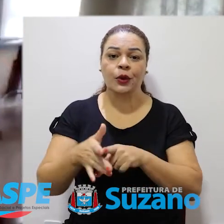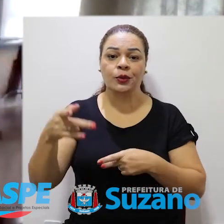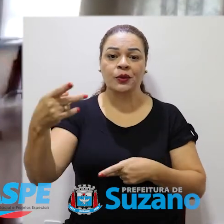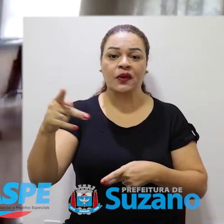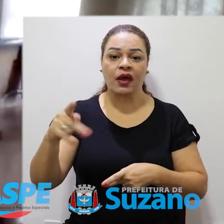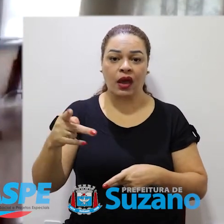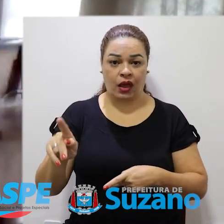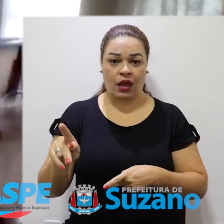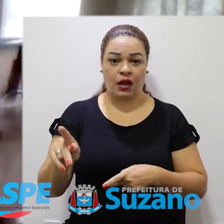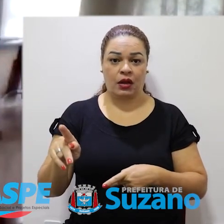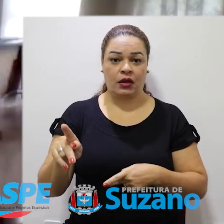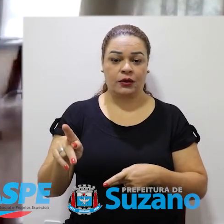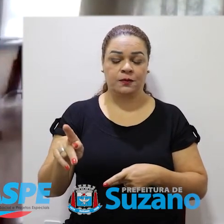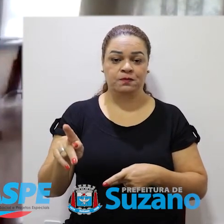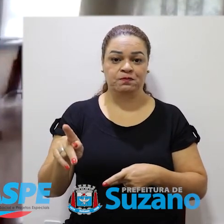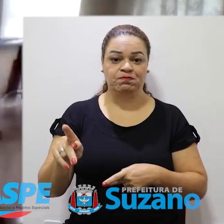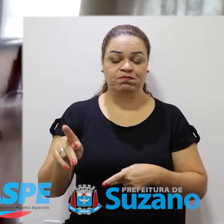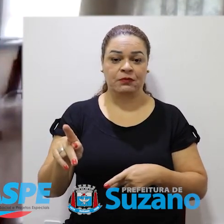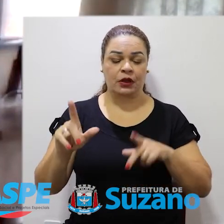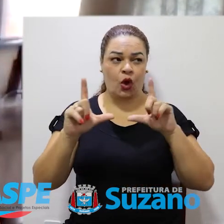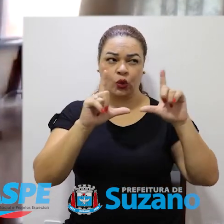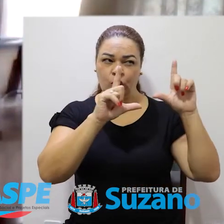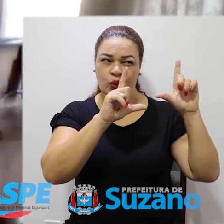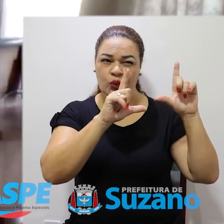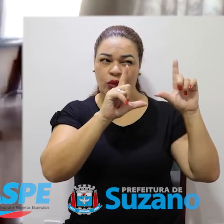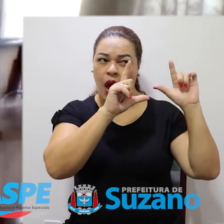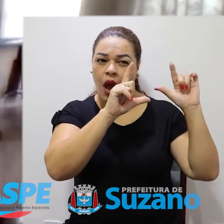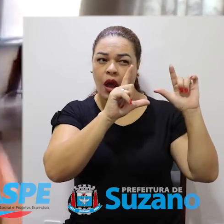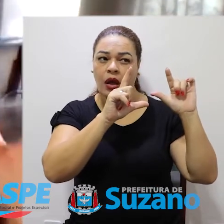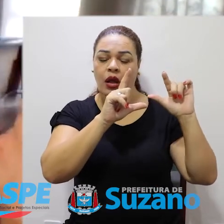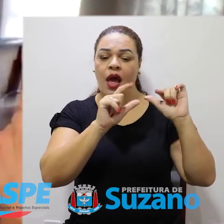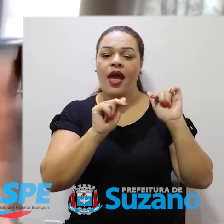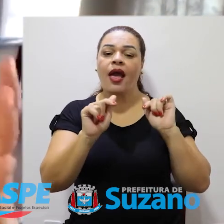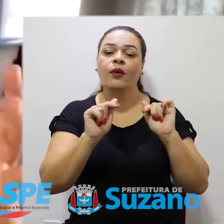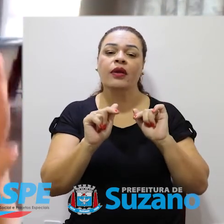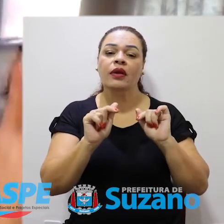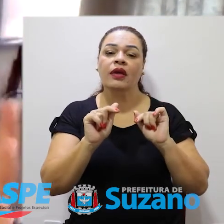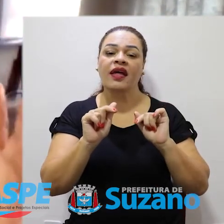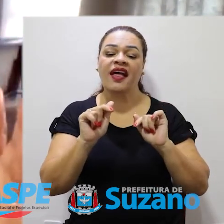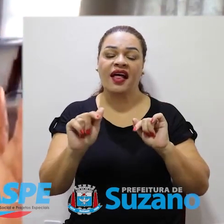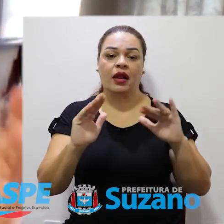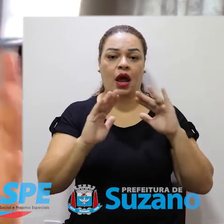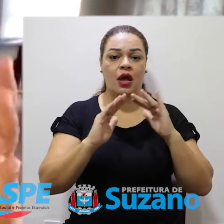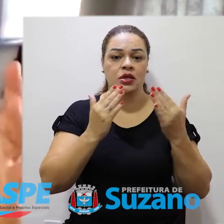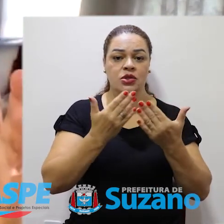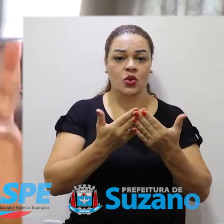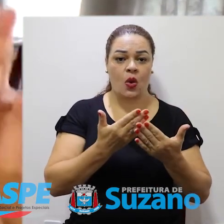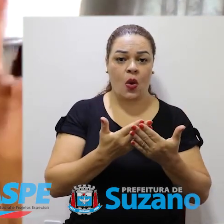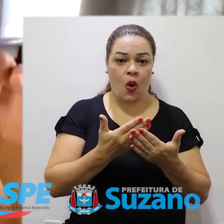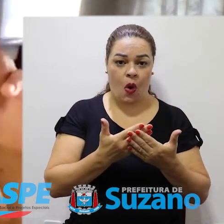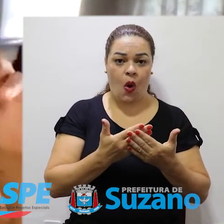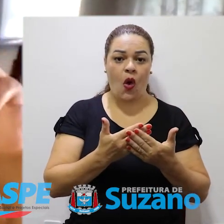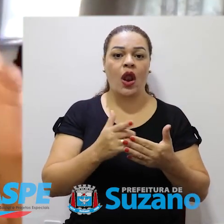recorte aí do material, né, do livro, mas o universo que ela tem é que ela está numa escola e ela vai para